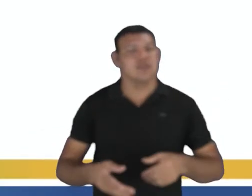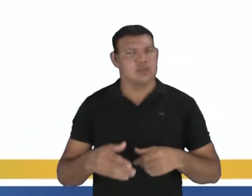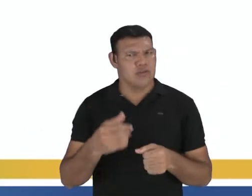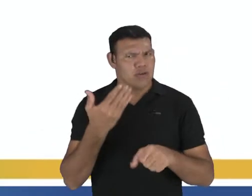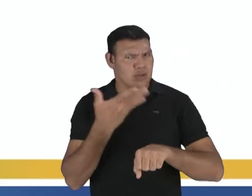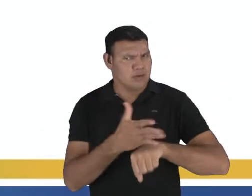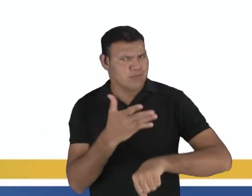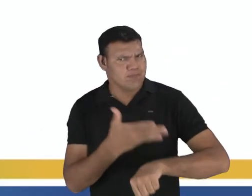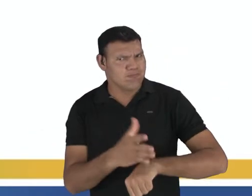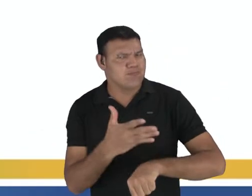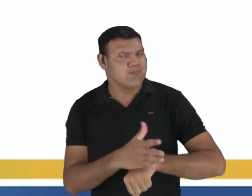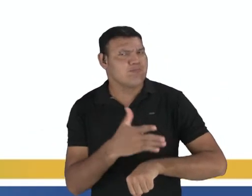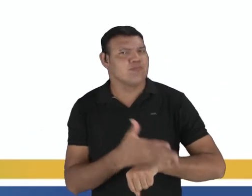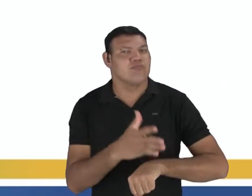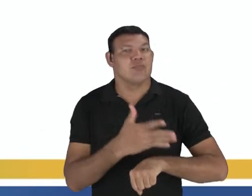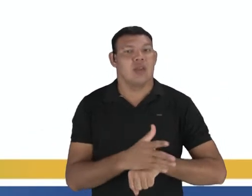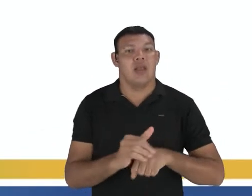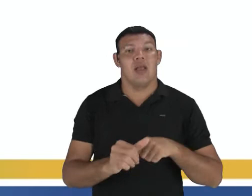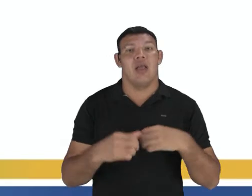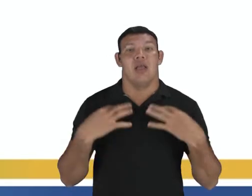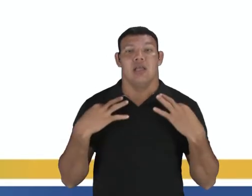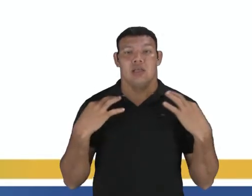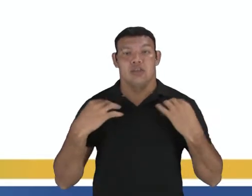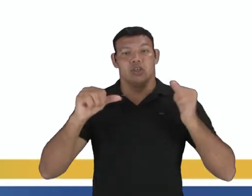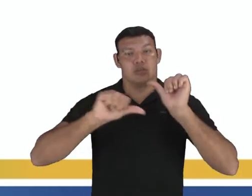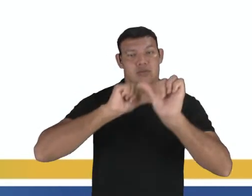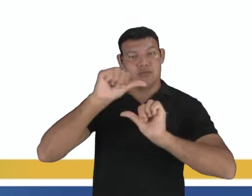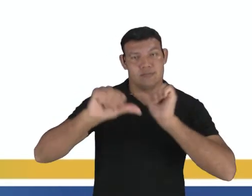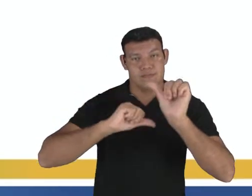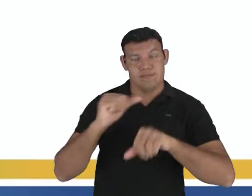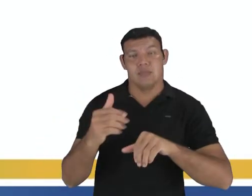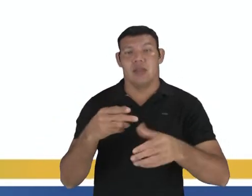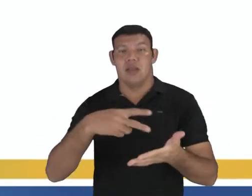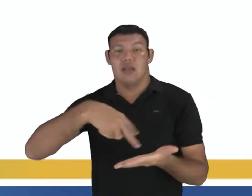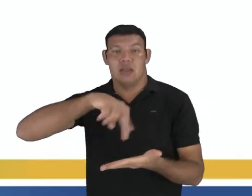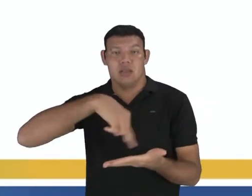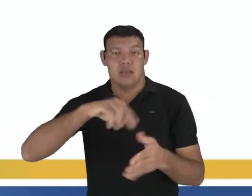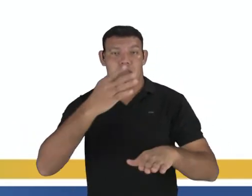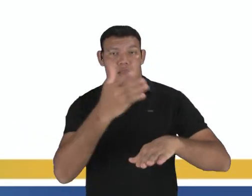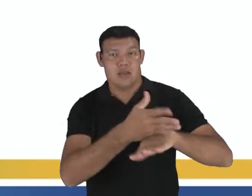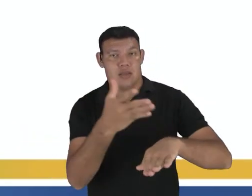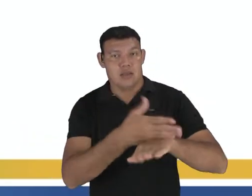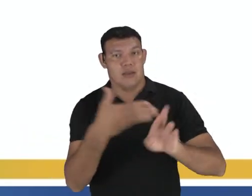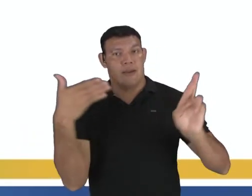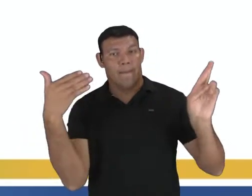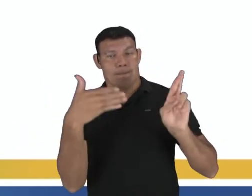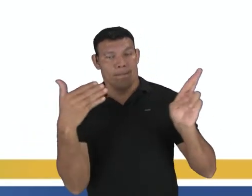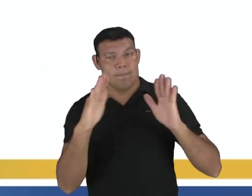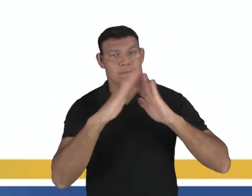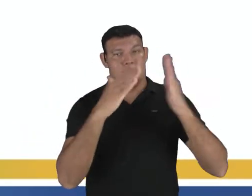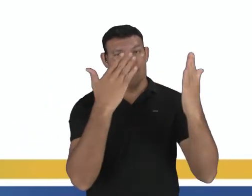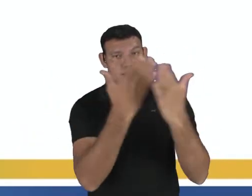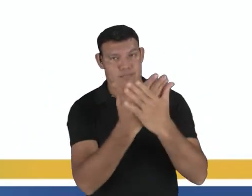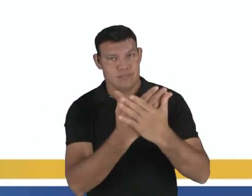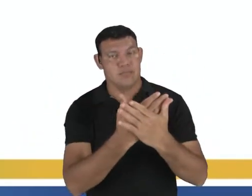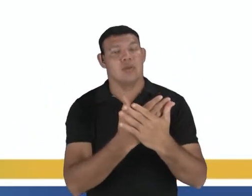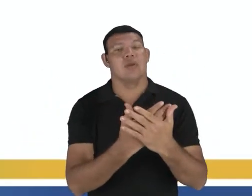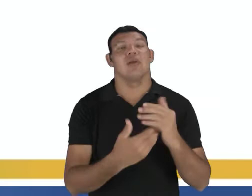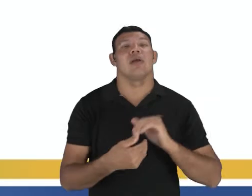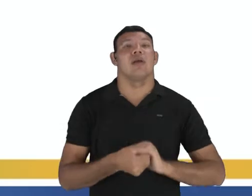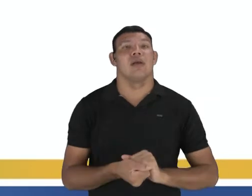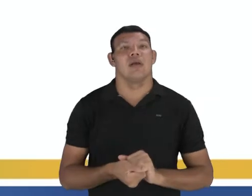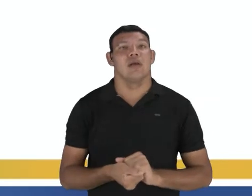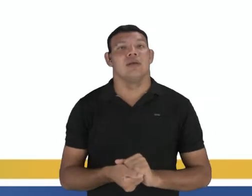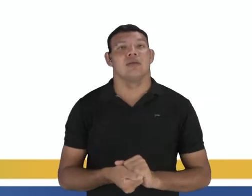treinam bastante. As roupas se modificaram um pouco. A expressão dança moderna refere-se às escolas e movimentos da história